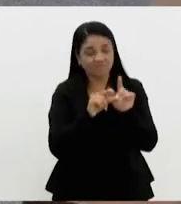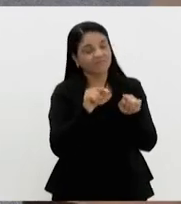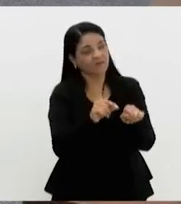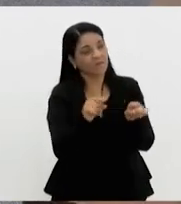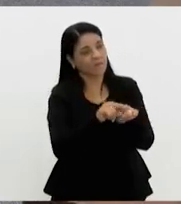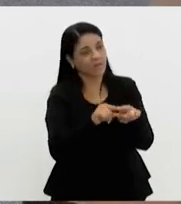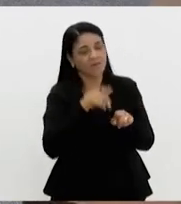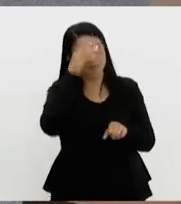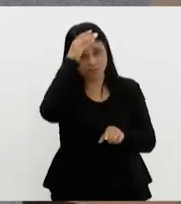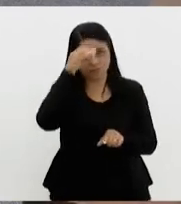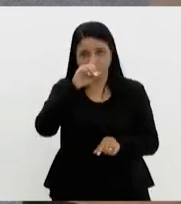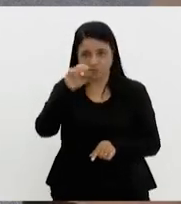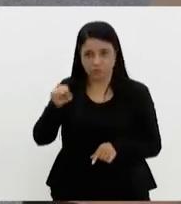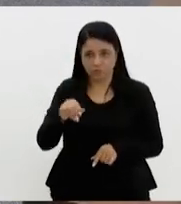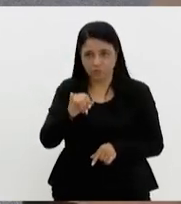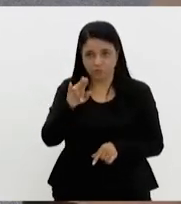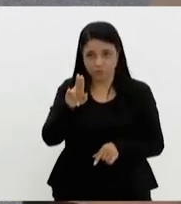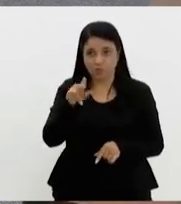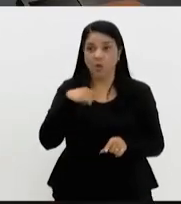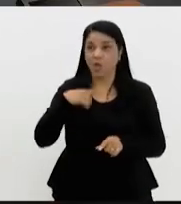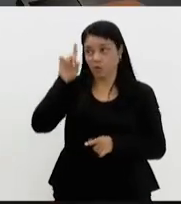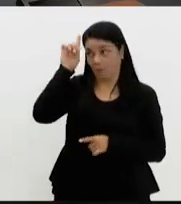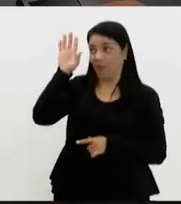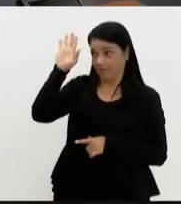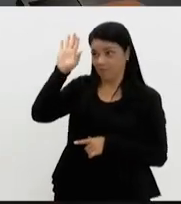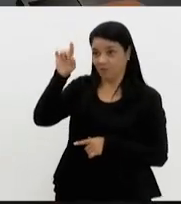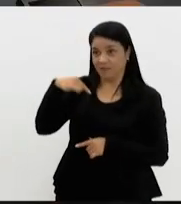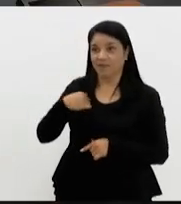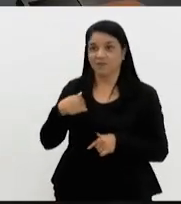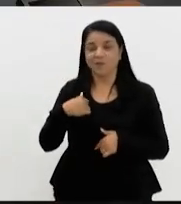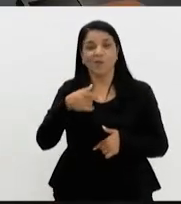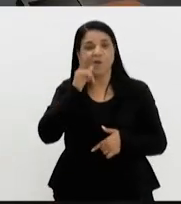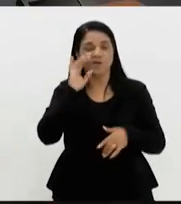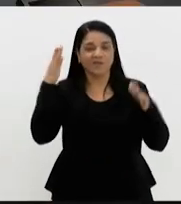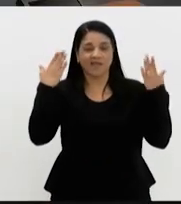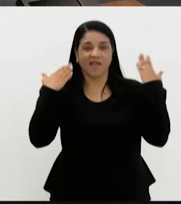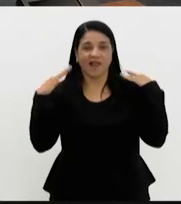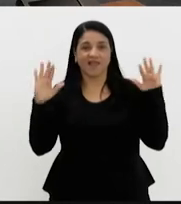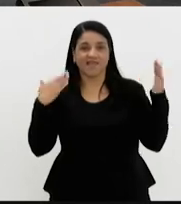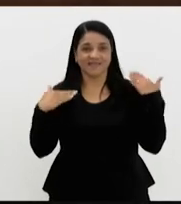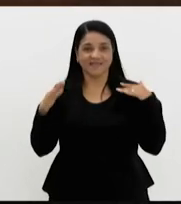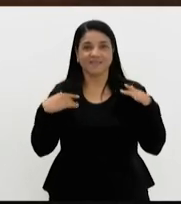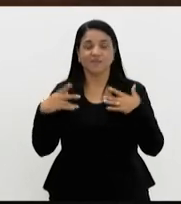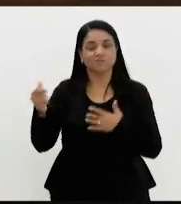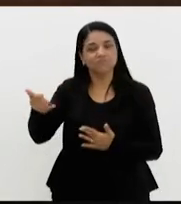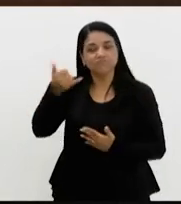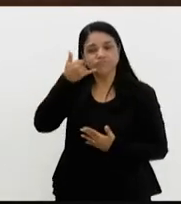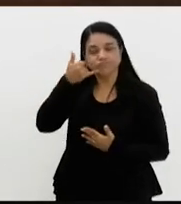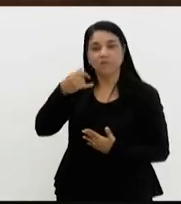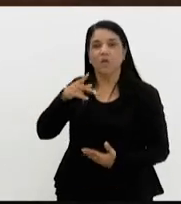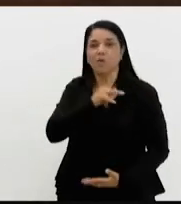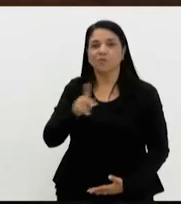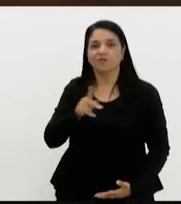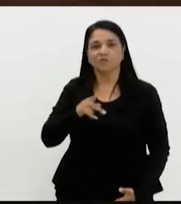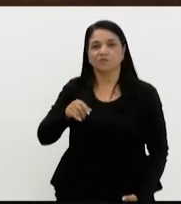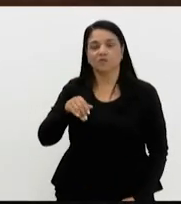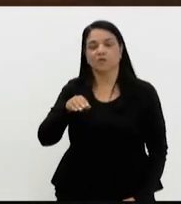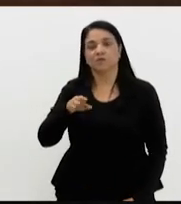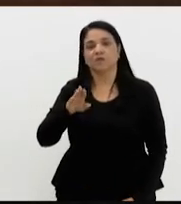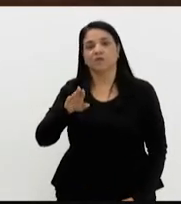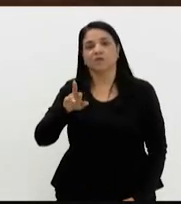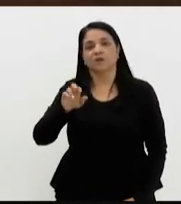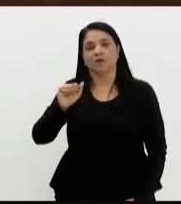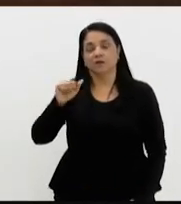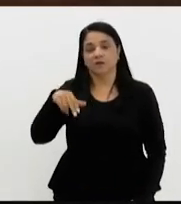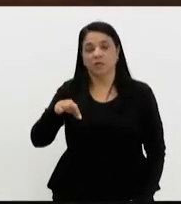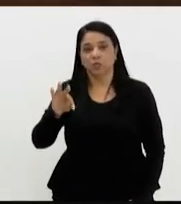quiser ser coautor também. E dizer da minha alegria de ontem já ter recebido uma ligação do professor Antônio Braga Neto, coordenador da área da saúde da